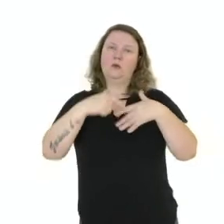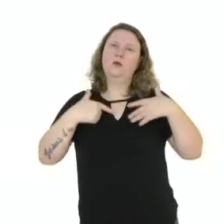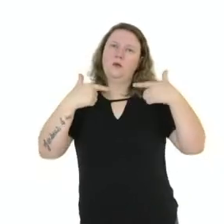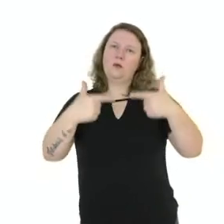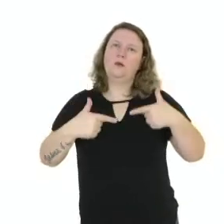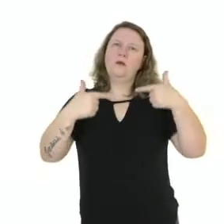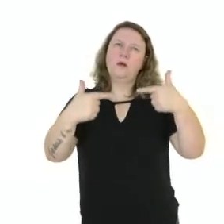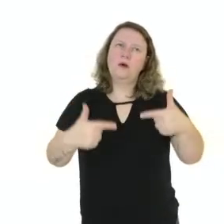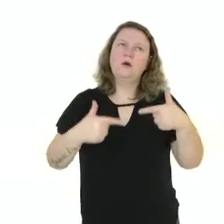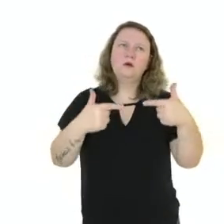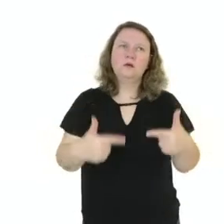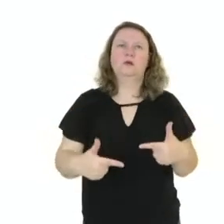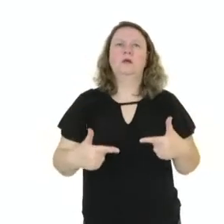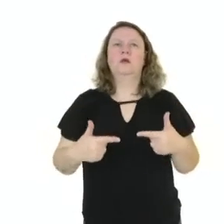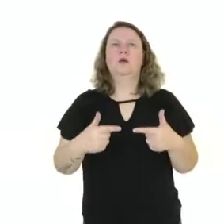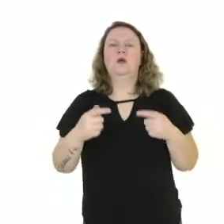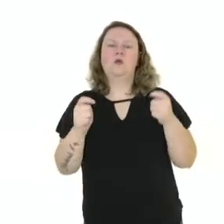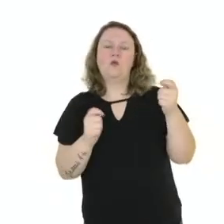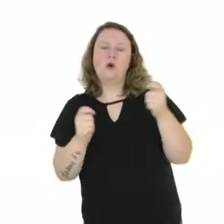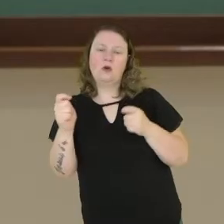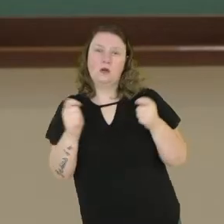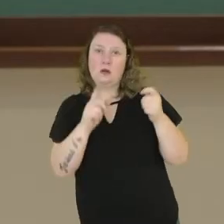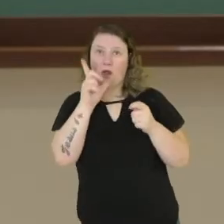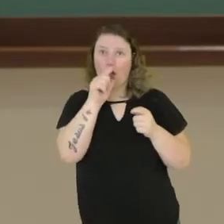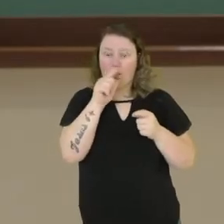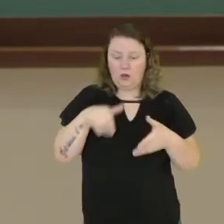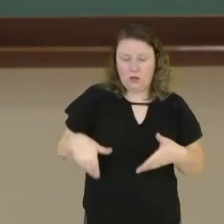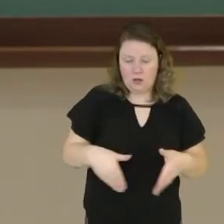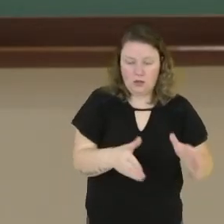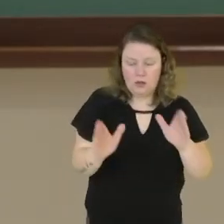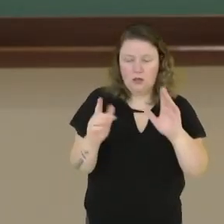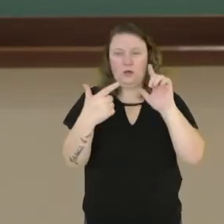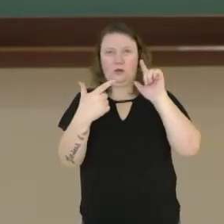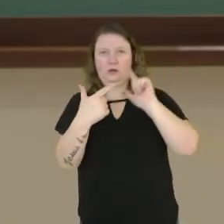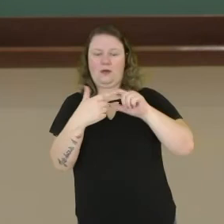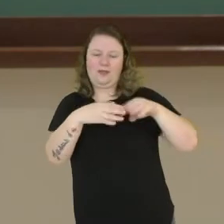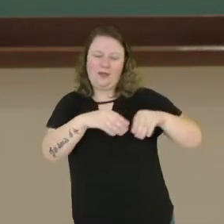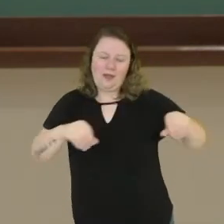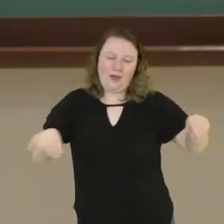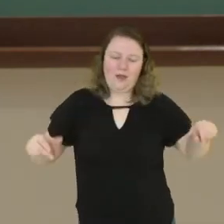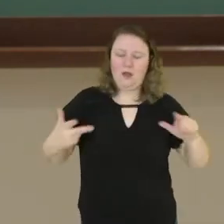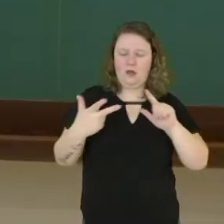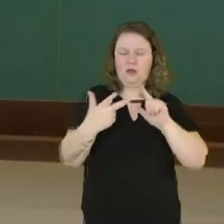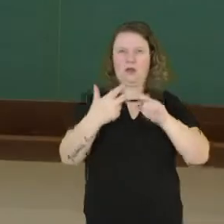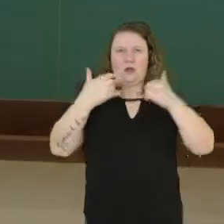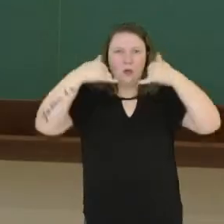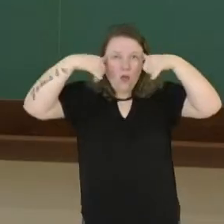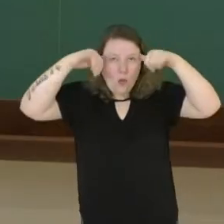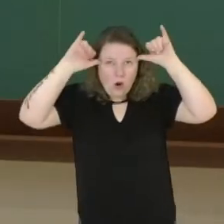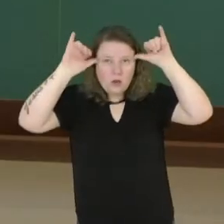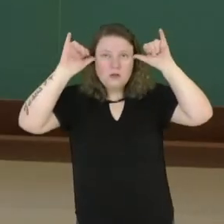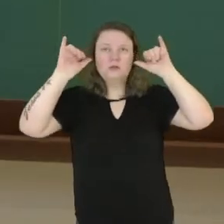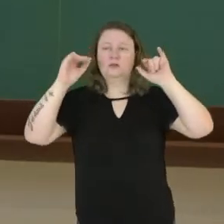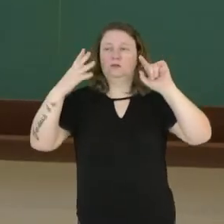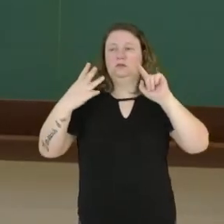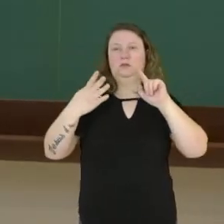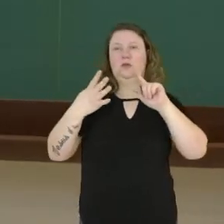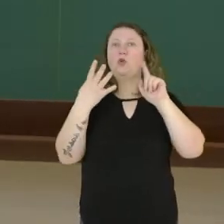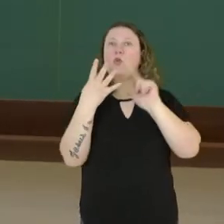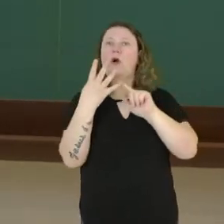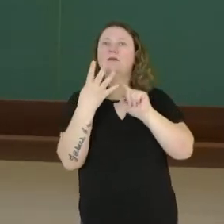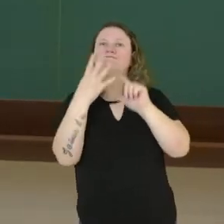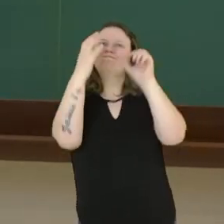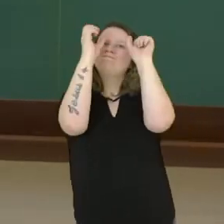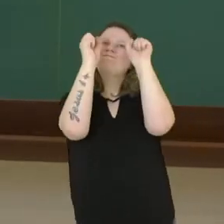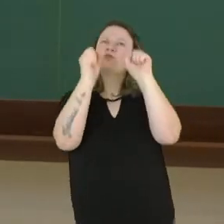entre si pelos controles dos rios, das terras, do gado e, sobretudo, do poder. Bom,